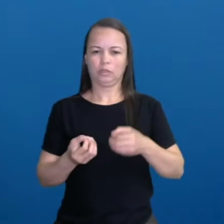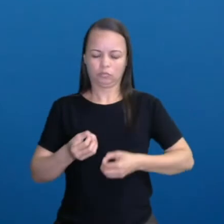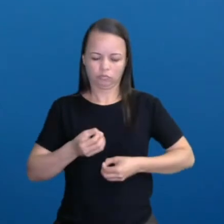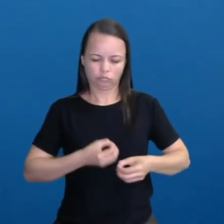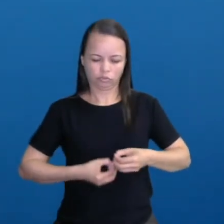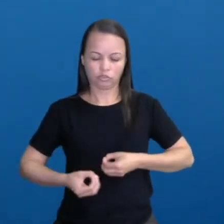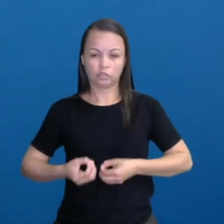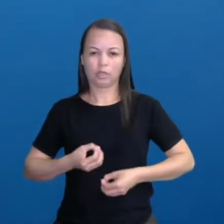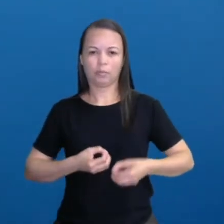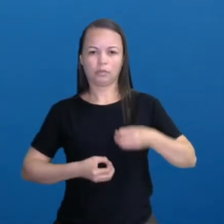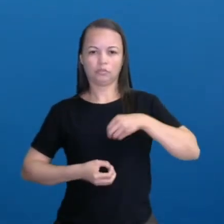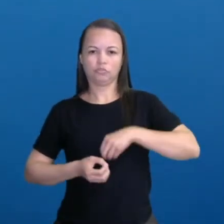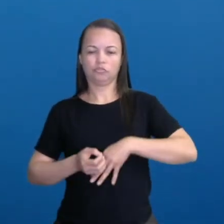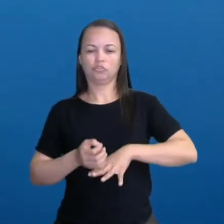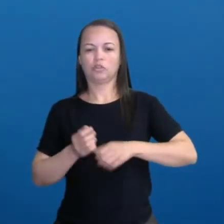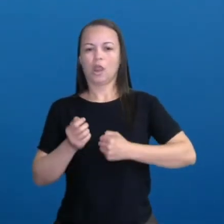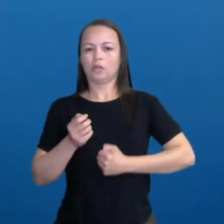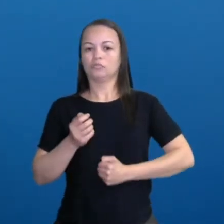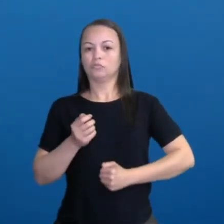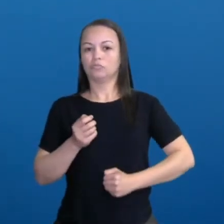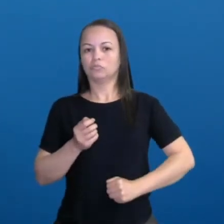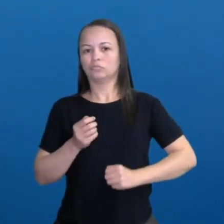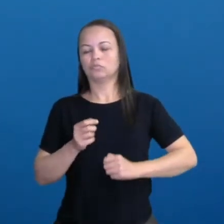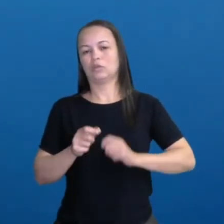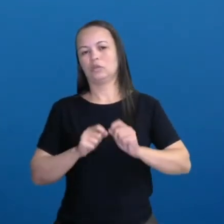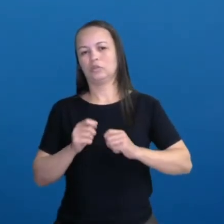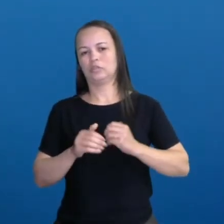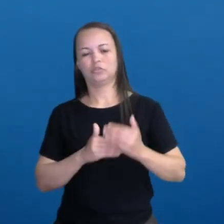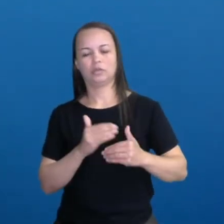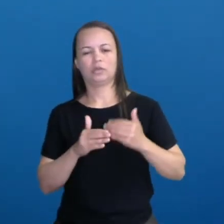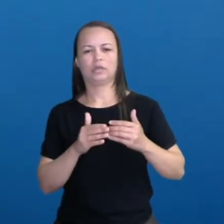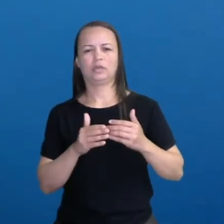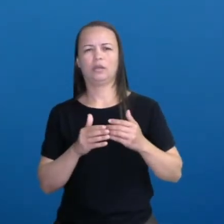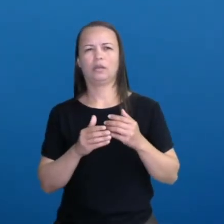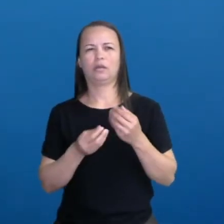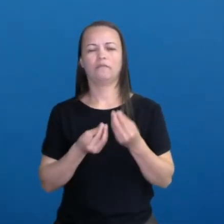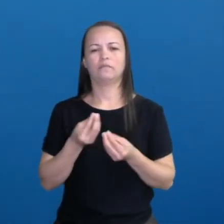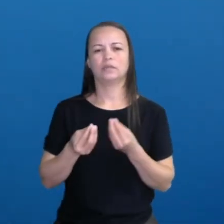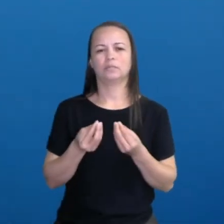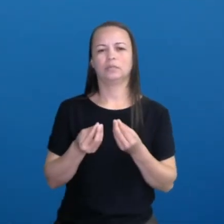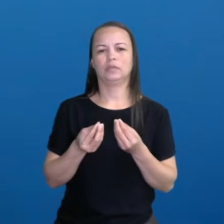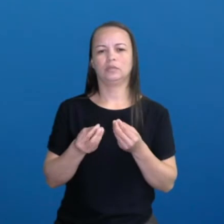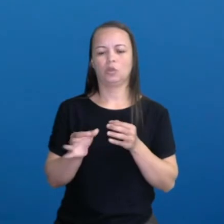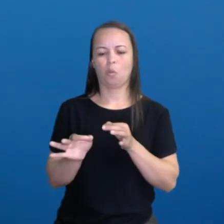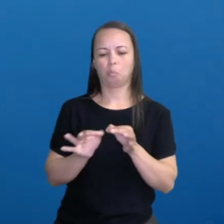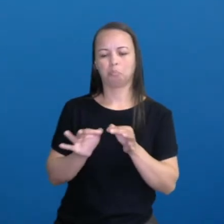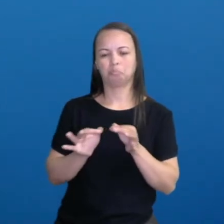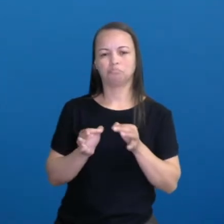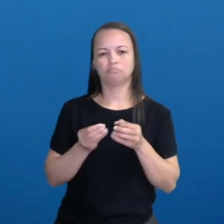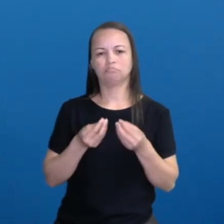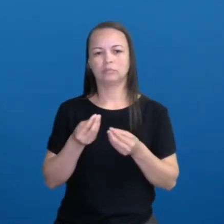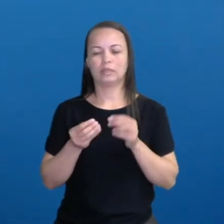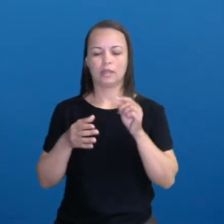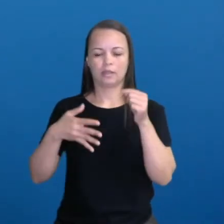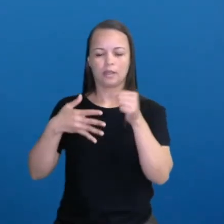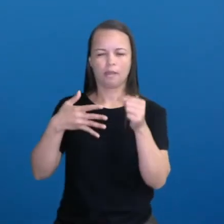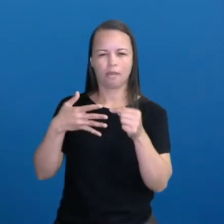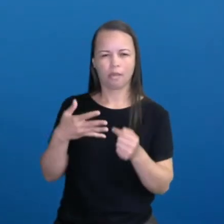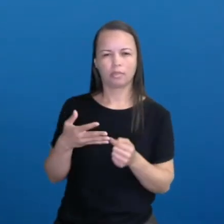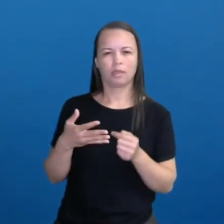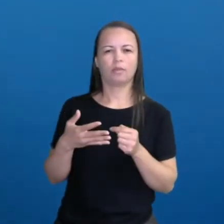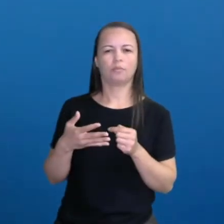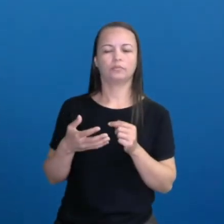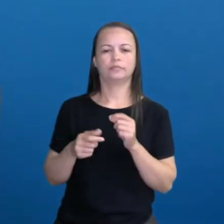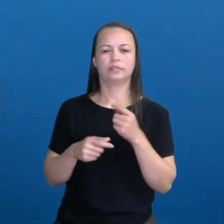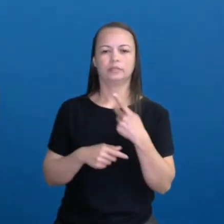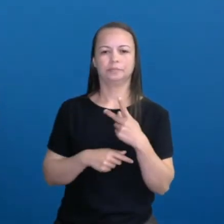digestório. Todo esse processo nutricional que foi devidamente gerenciado, devidamente administrado por cada uma dessas etapas. E a última